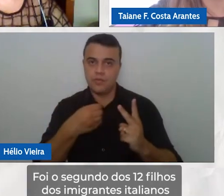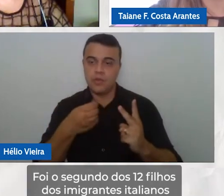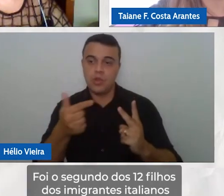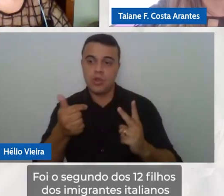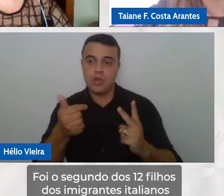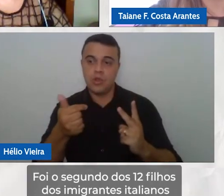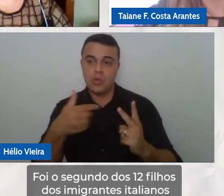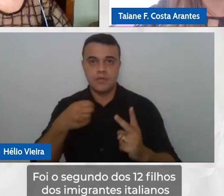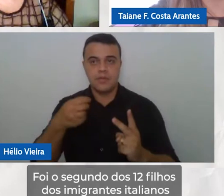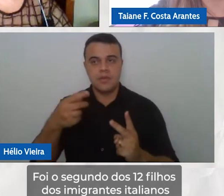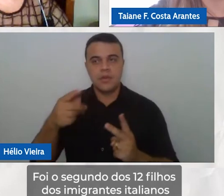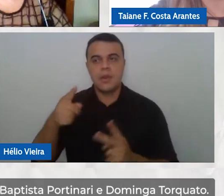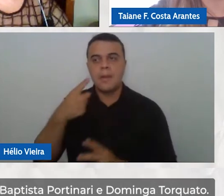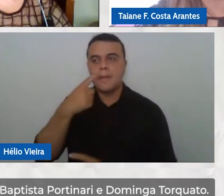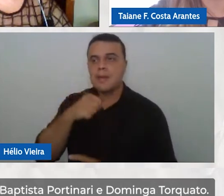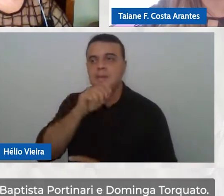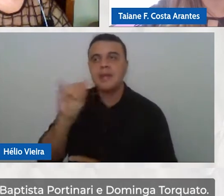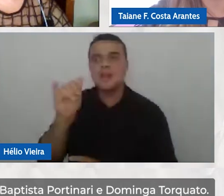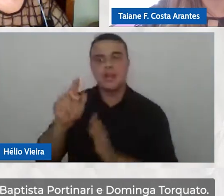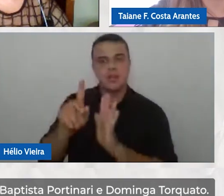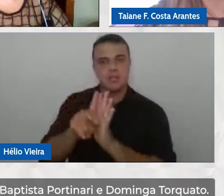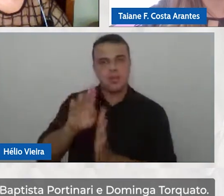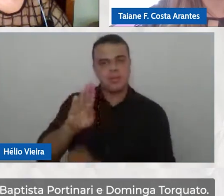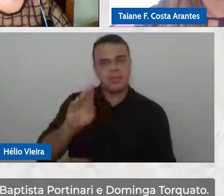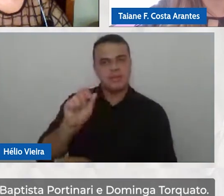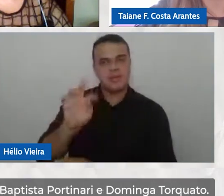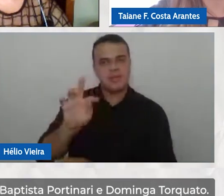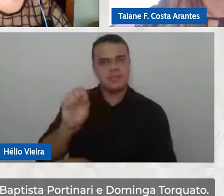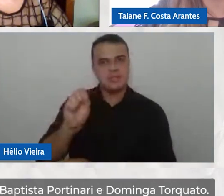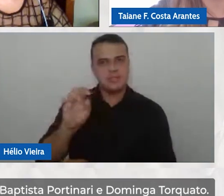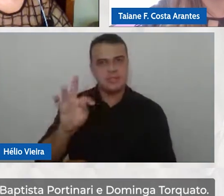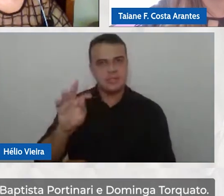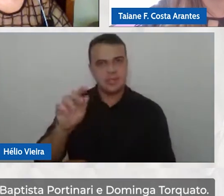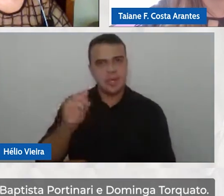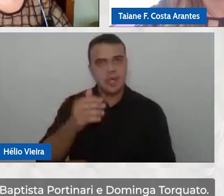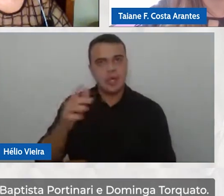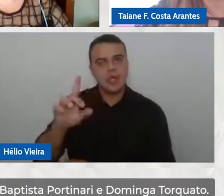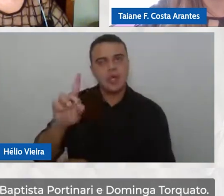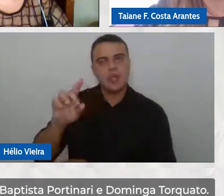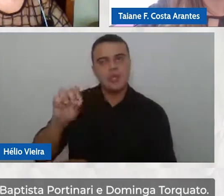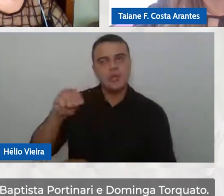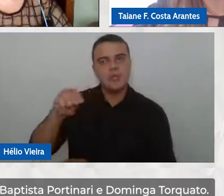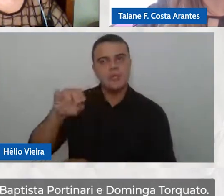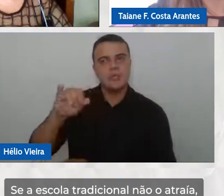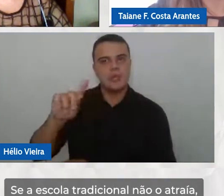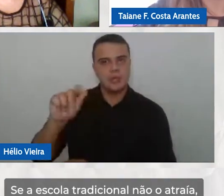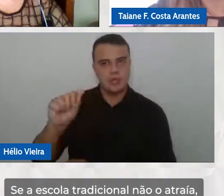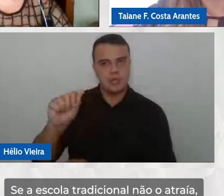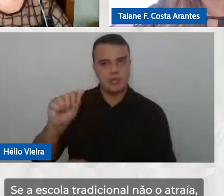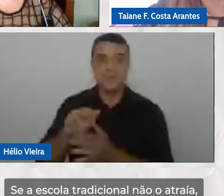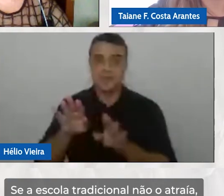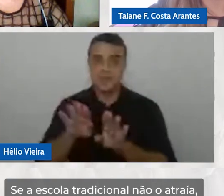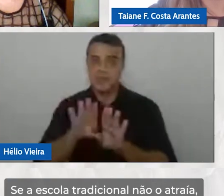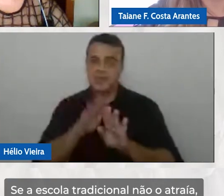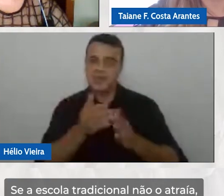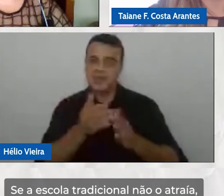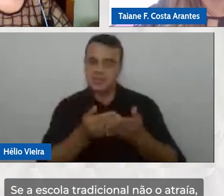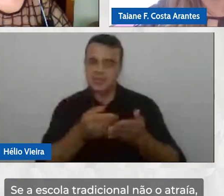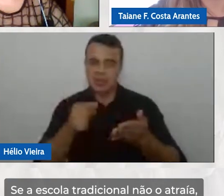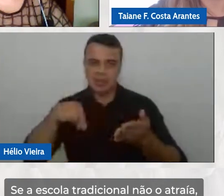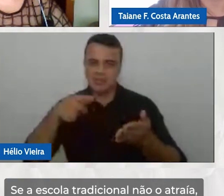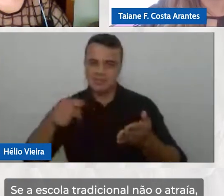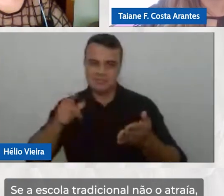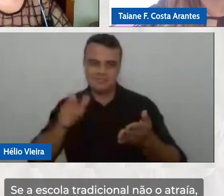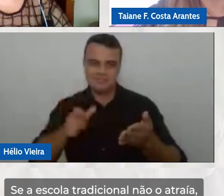filhos dos imigrantes italianos Battista Portinari e Dominga Torquato. Se a escola